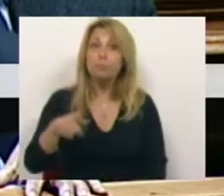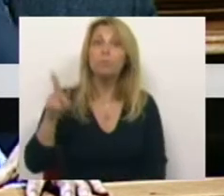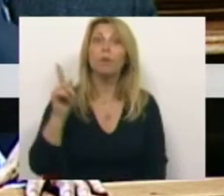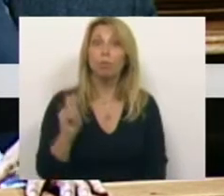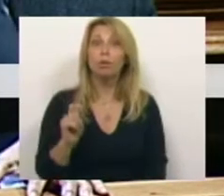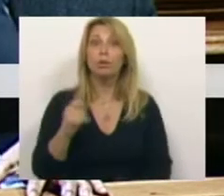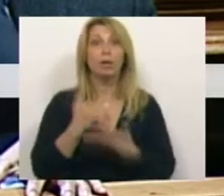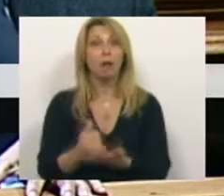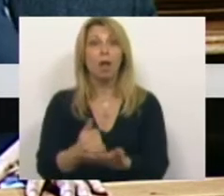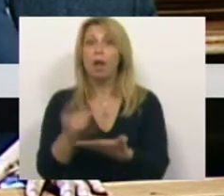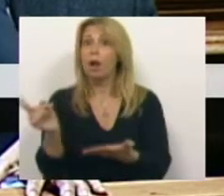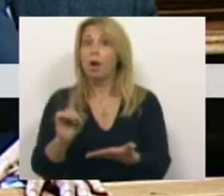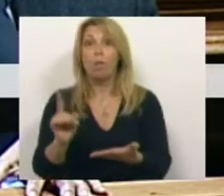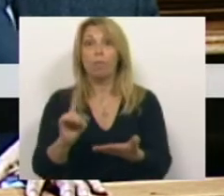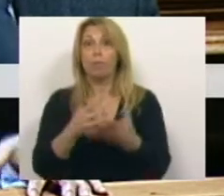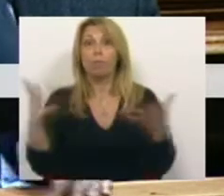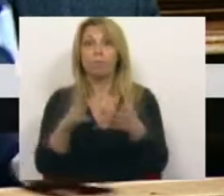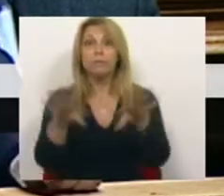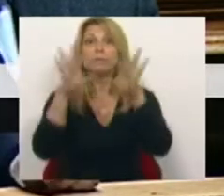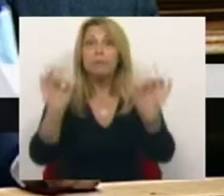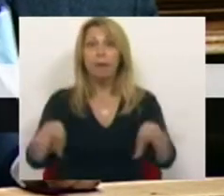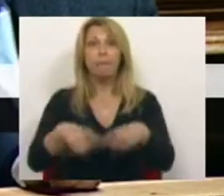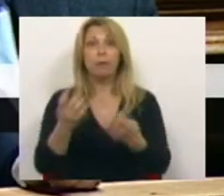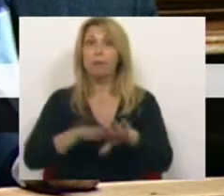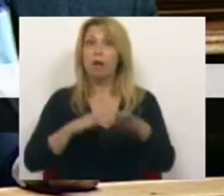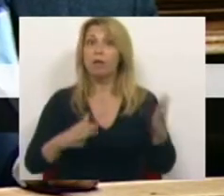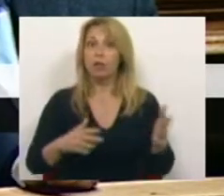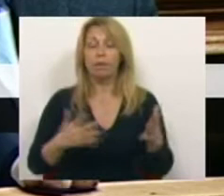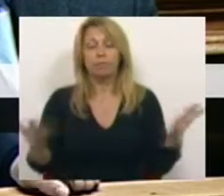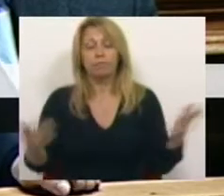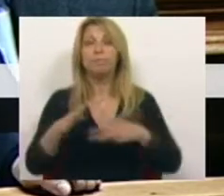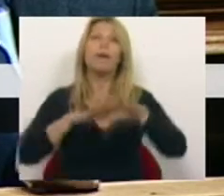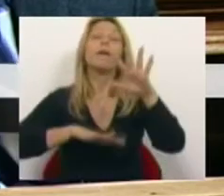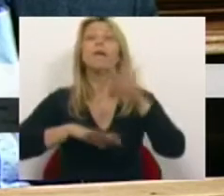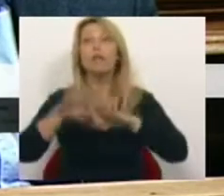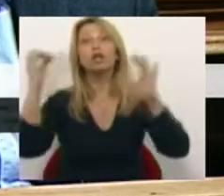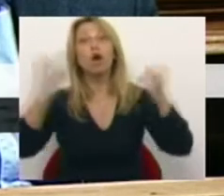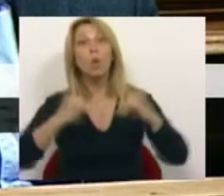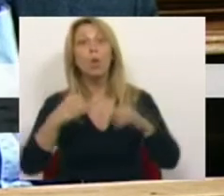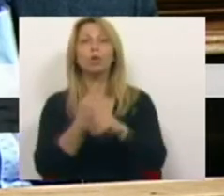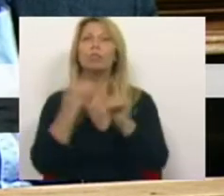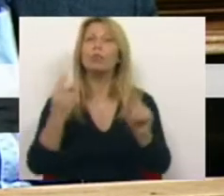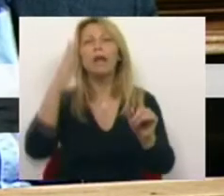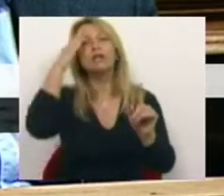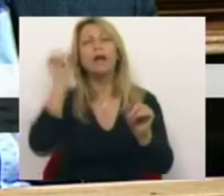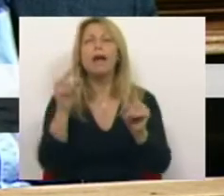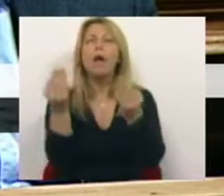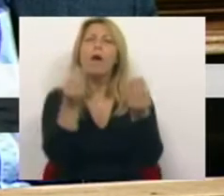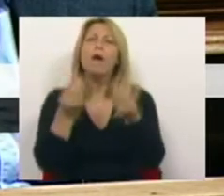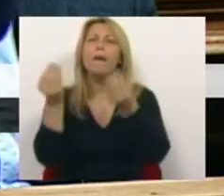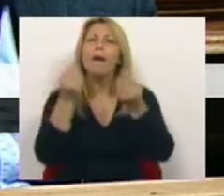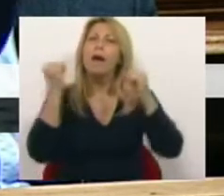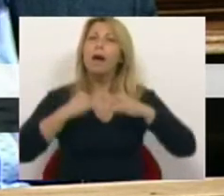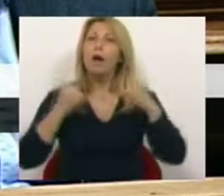apoiaria nesta medida como os partidos à esquerda. Fez este acordo porque achava que assim teria uma espécie de acordo